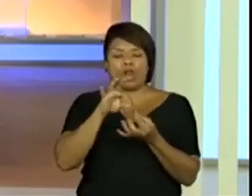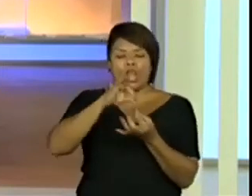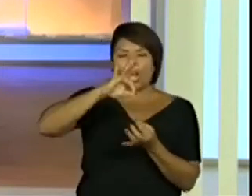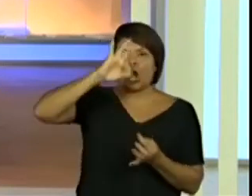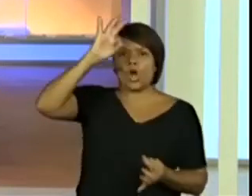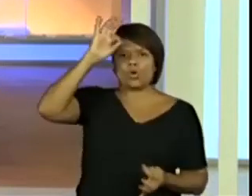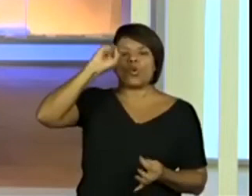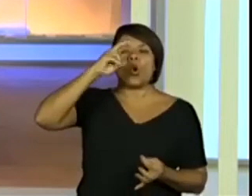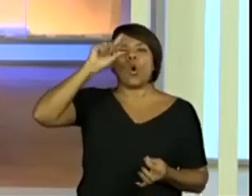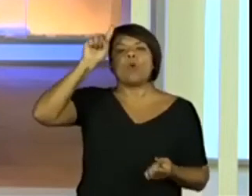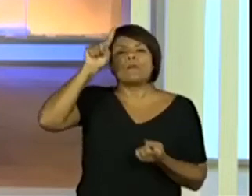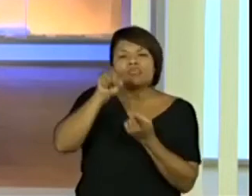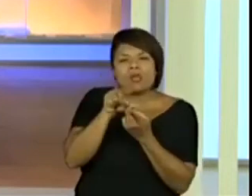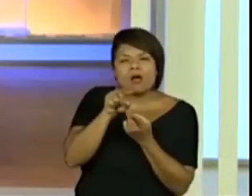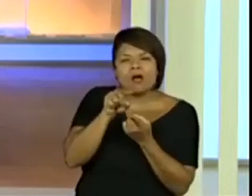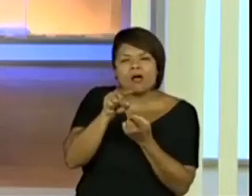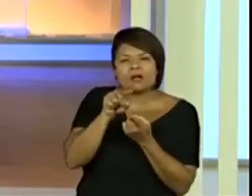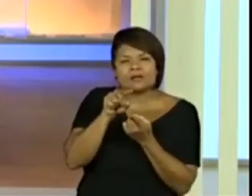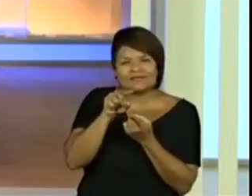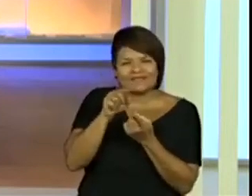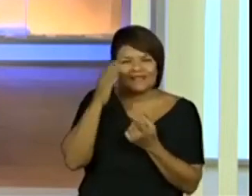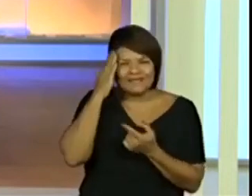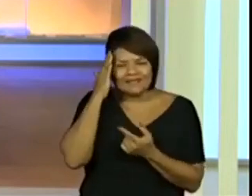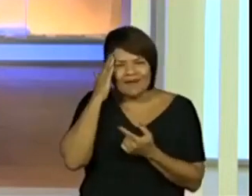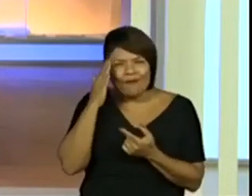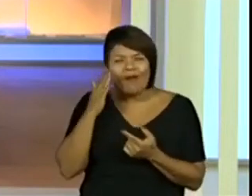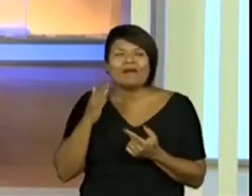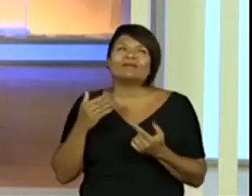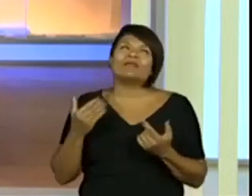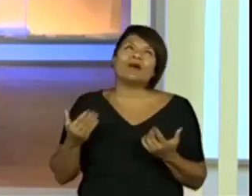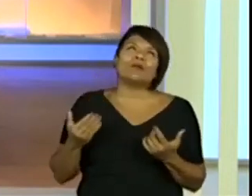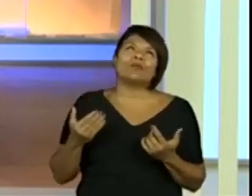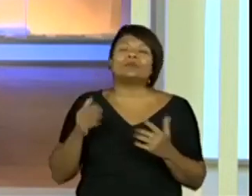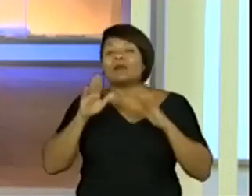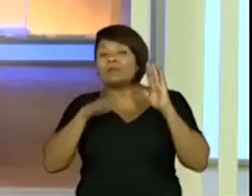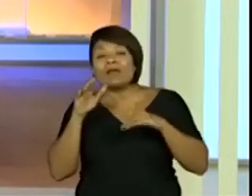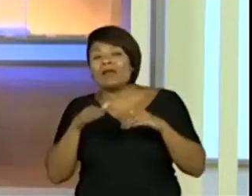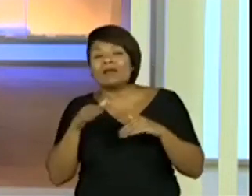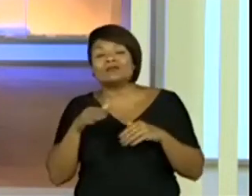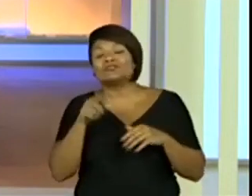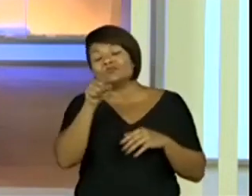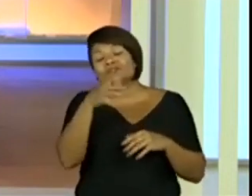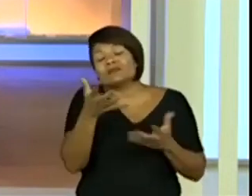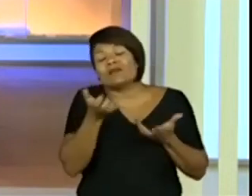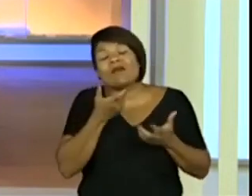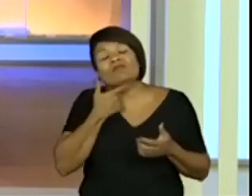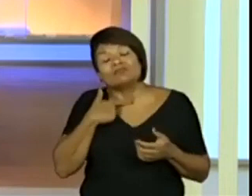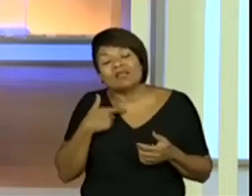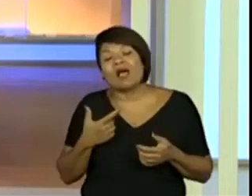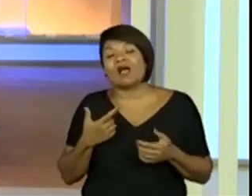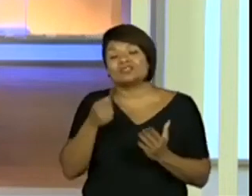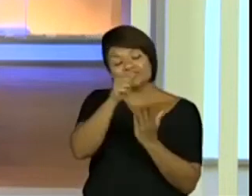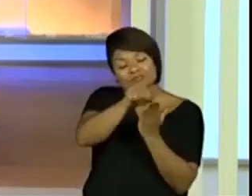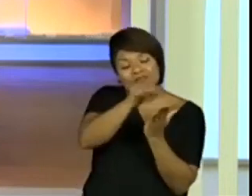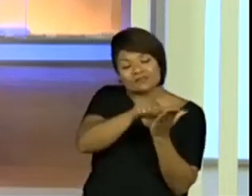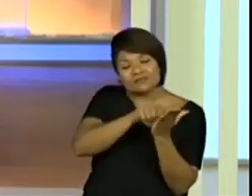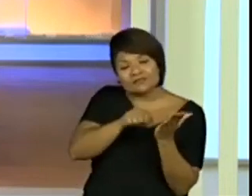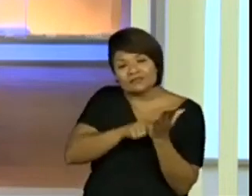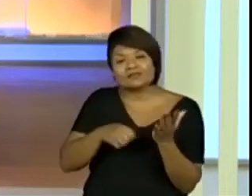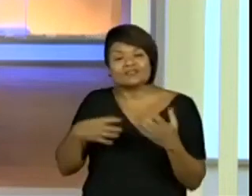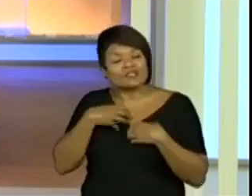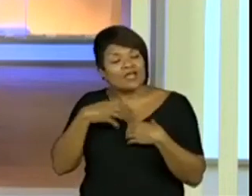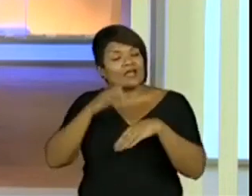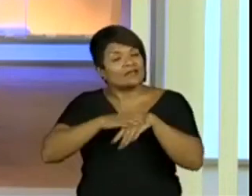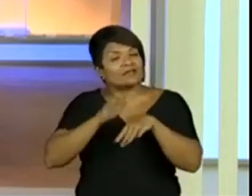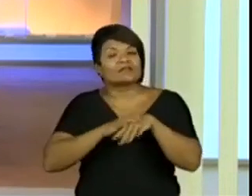depende da criatividade de vocês, da predisposição, da composição escrita. Isso